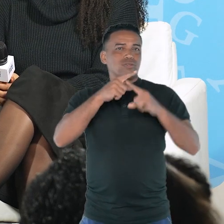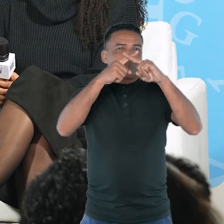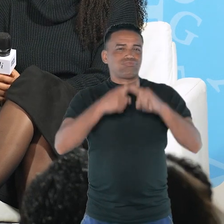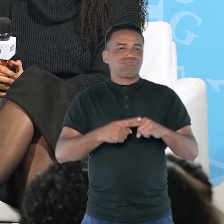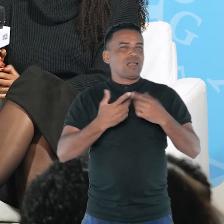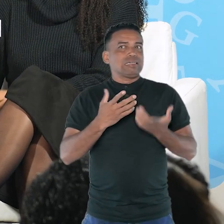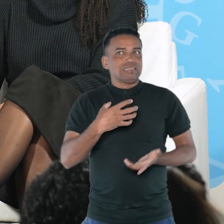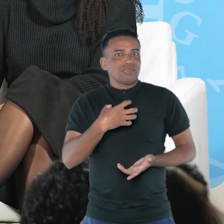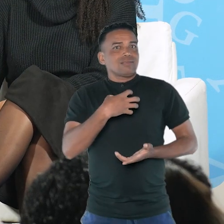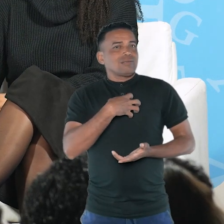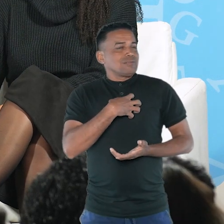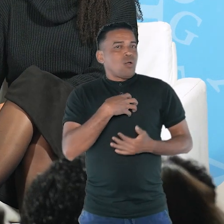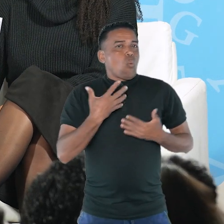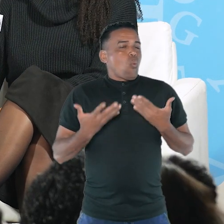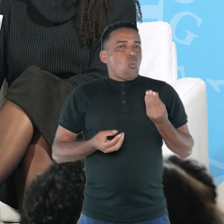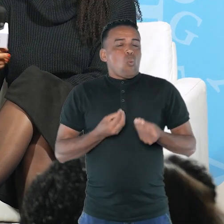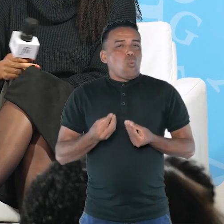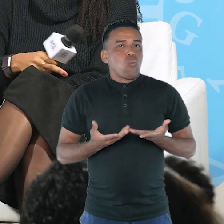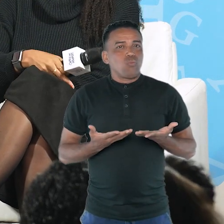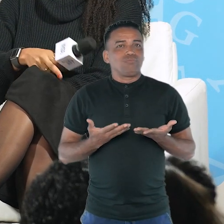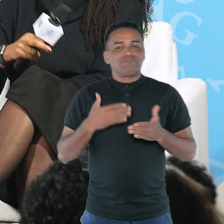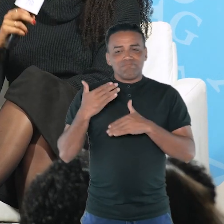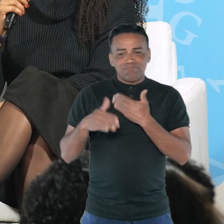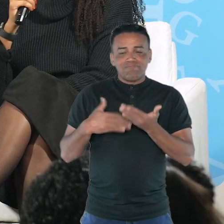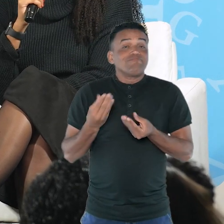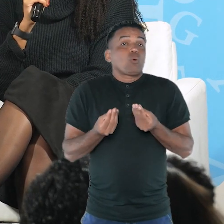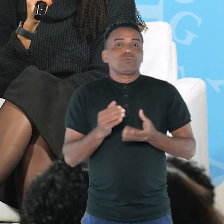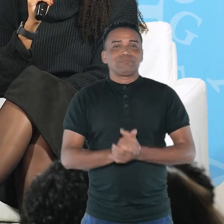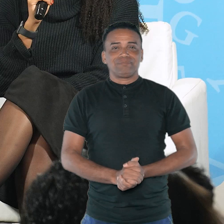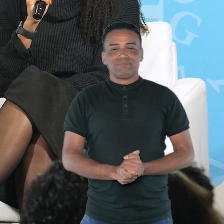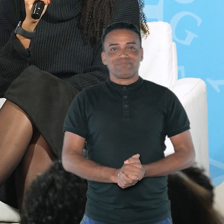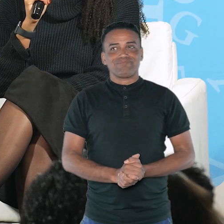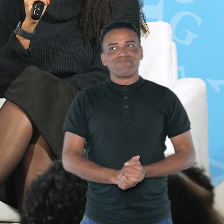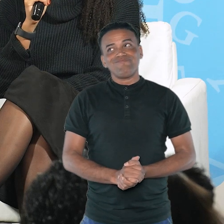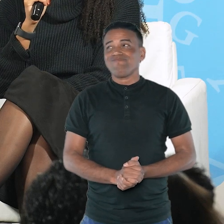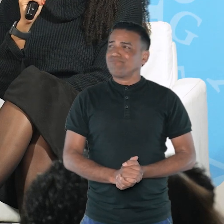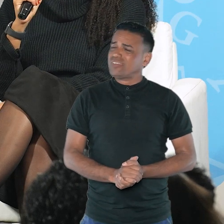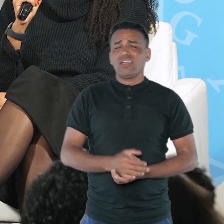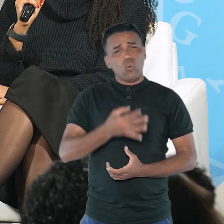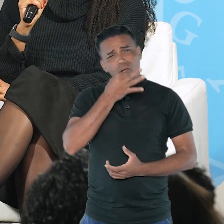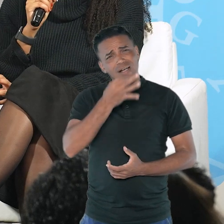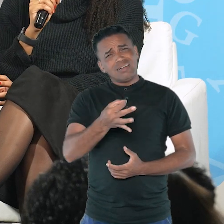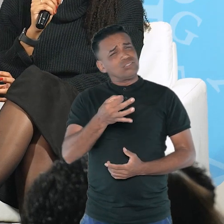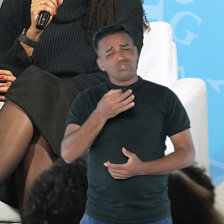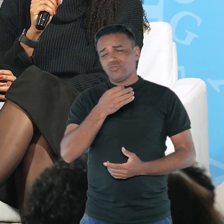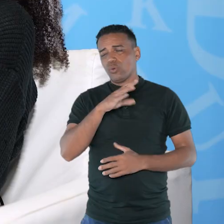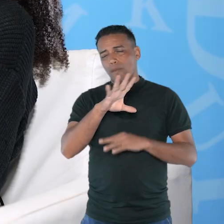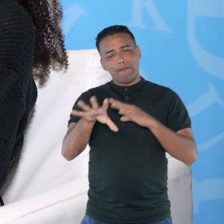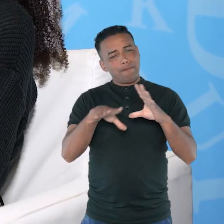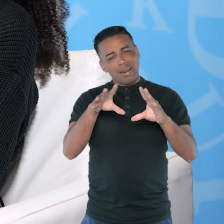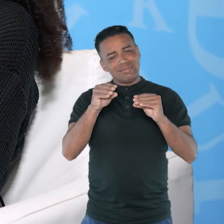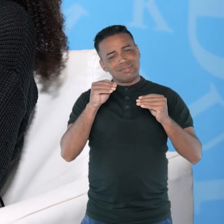foi a sensação, né, de estar nesse processo? Eu acho que foi um presentão,